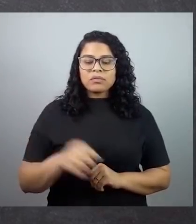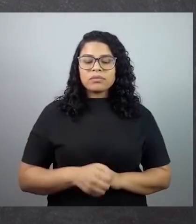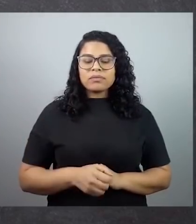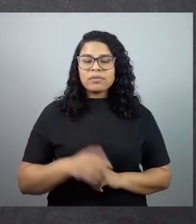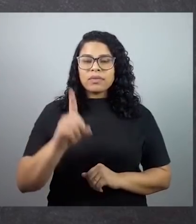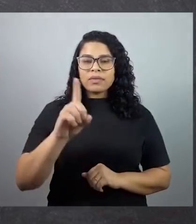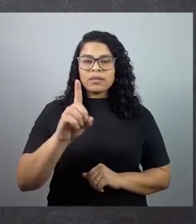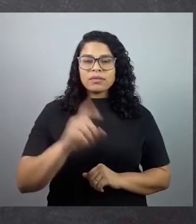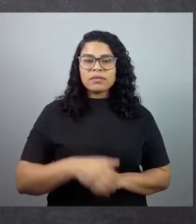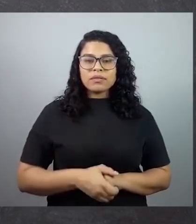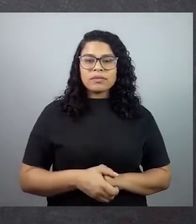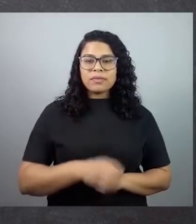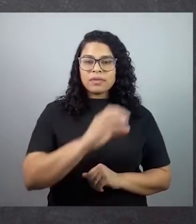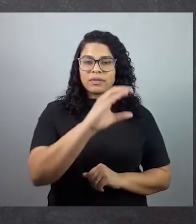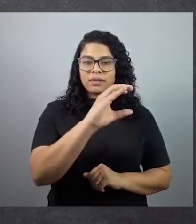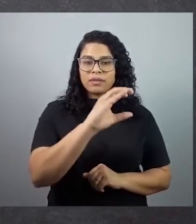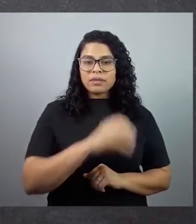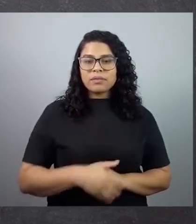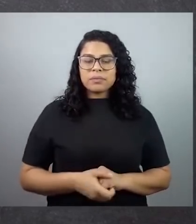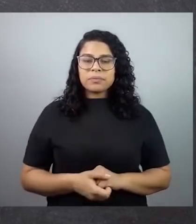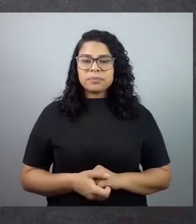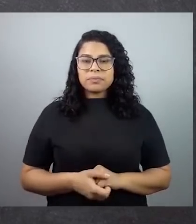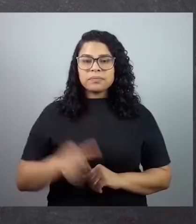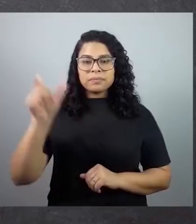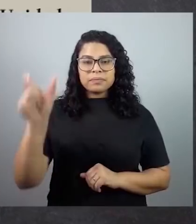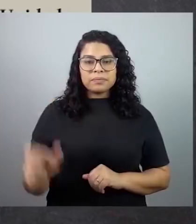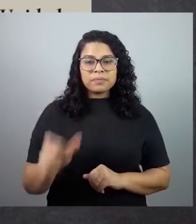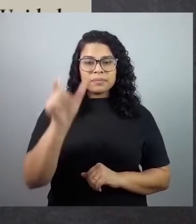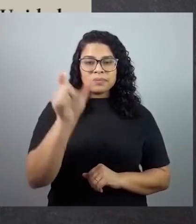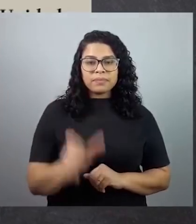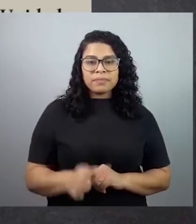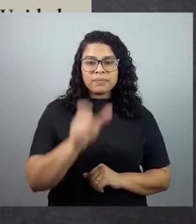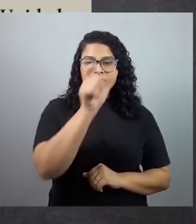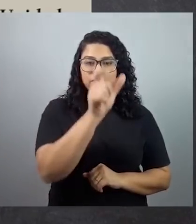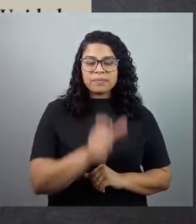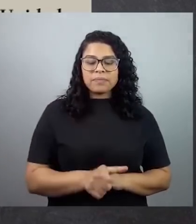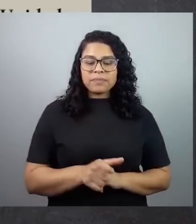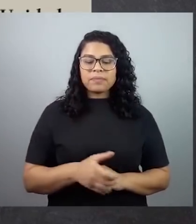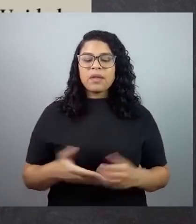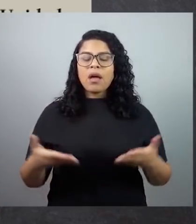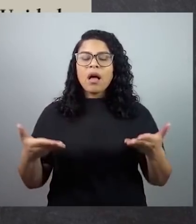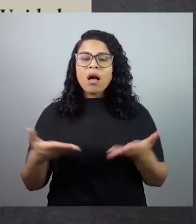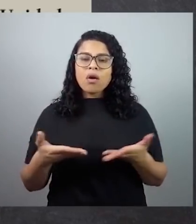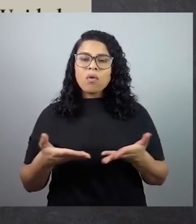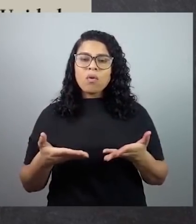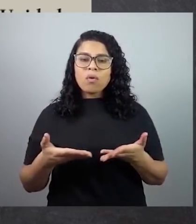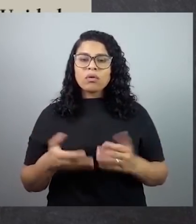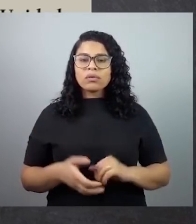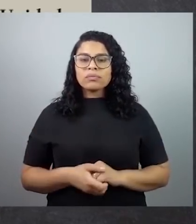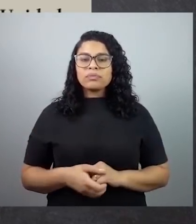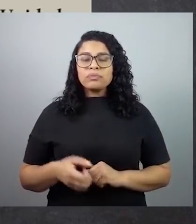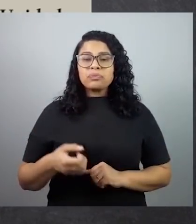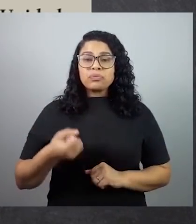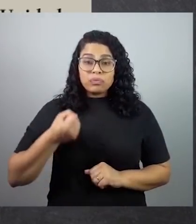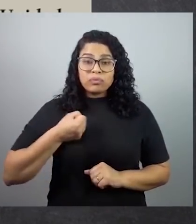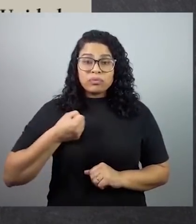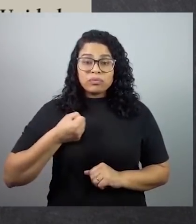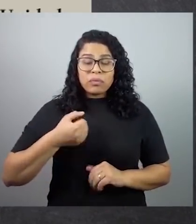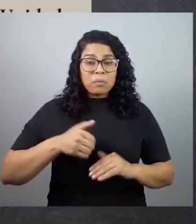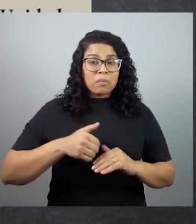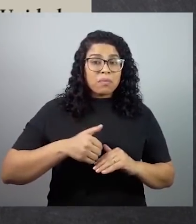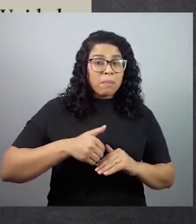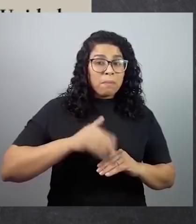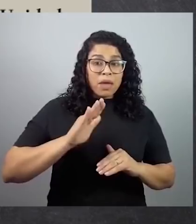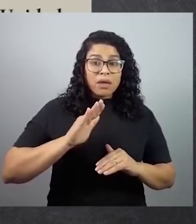centenas, dentro da classe das unidades simples. Já nós temos aqui, olha, o número de casos que